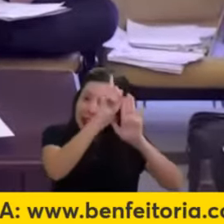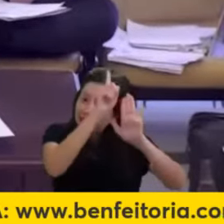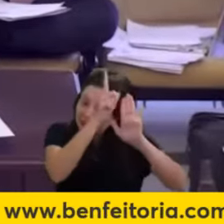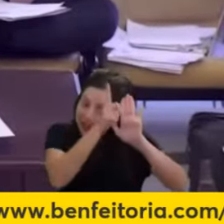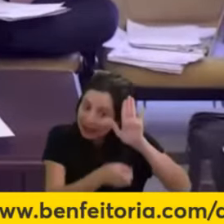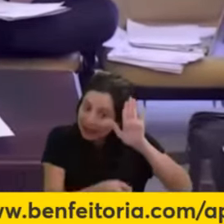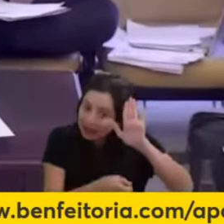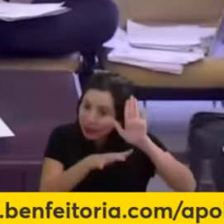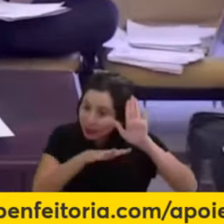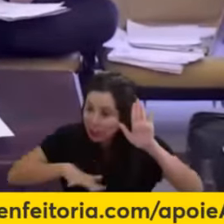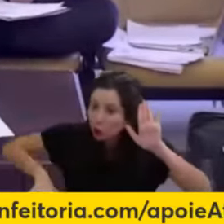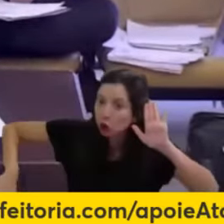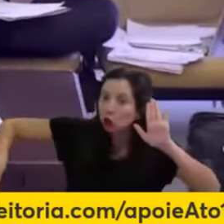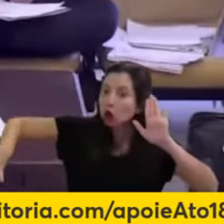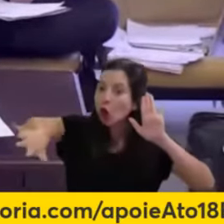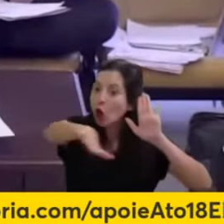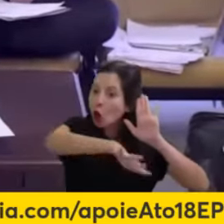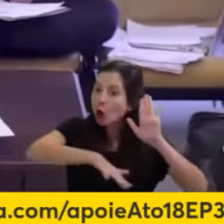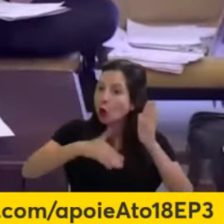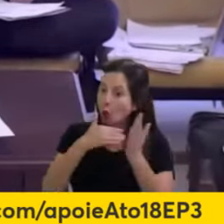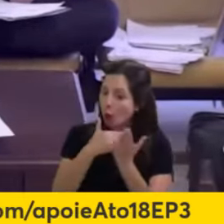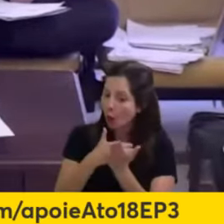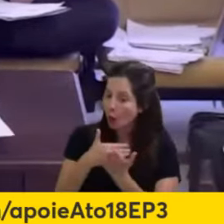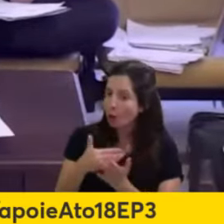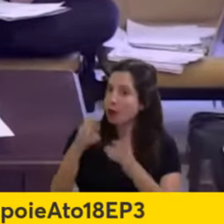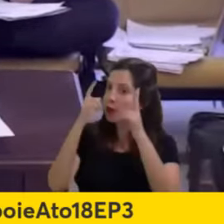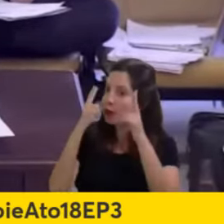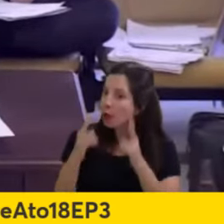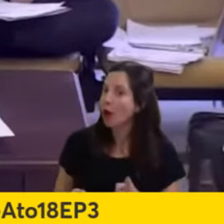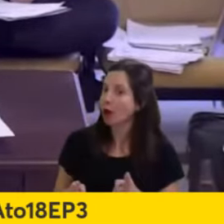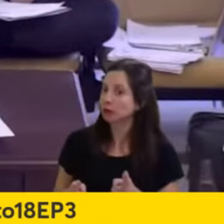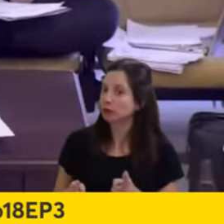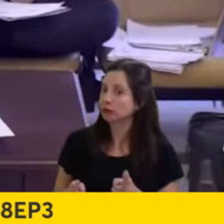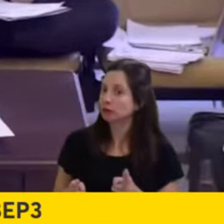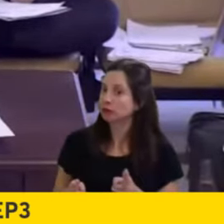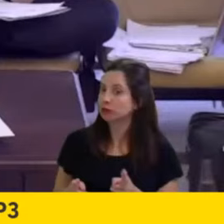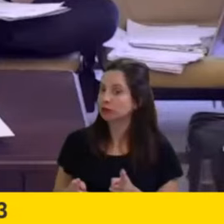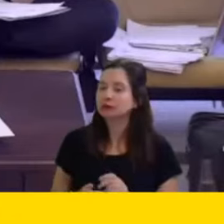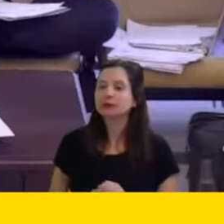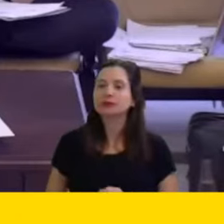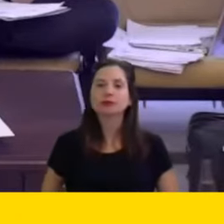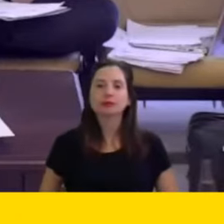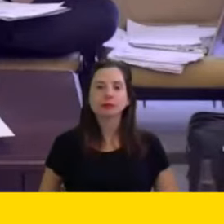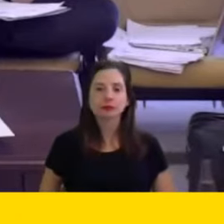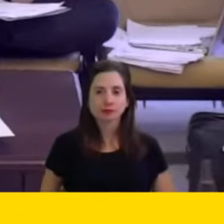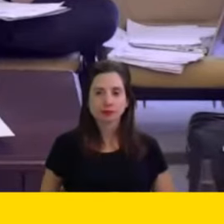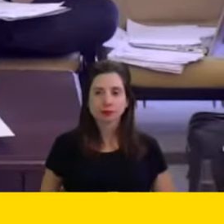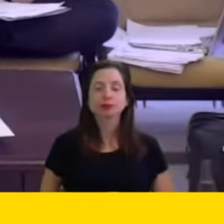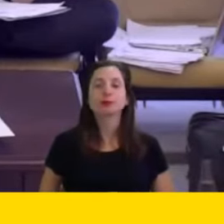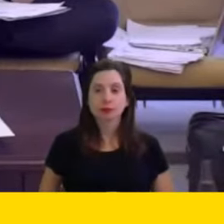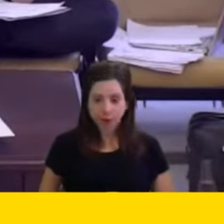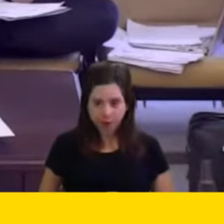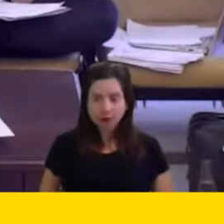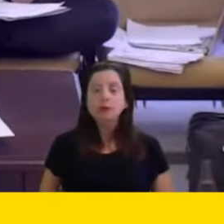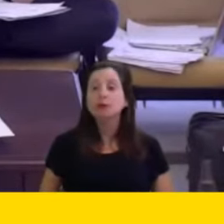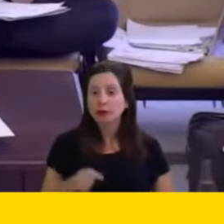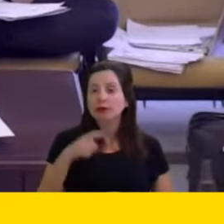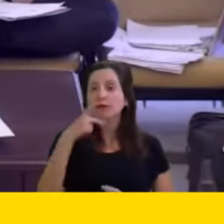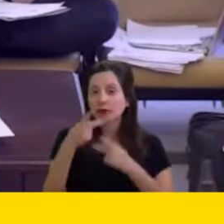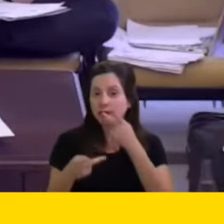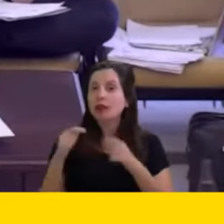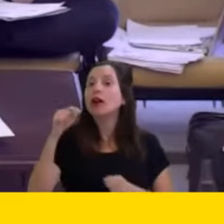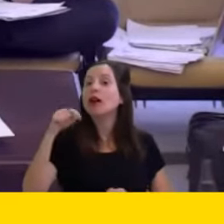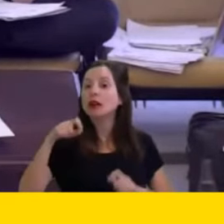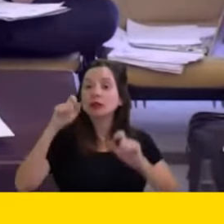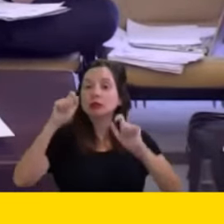igual um critério mínimo e básico de isonomia o que tá sendo analisado aqui